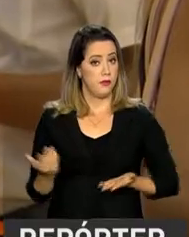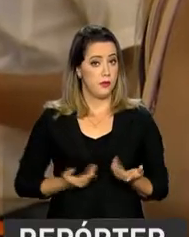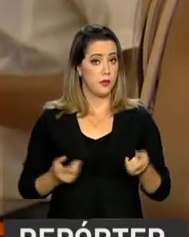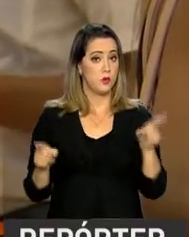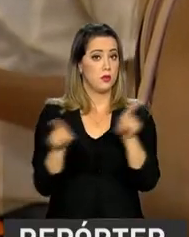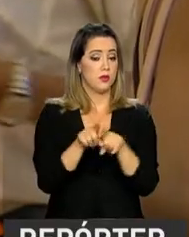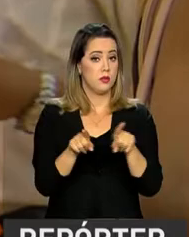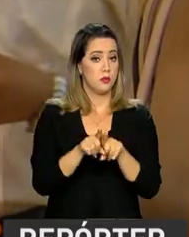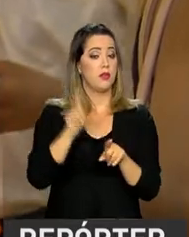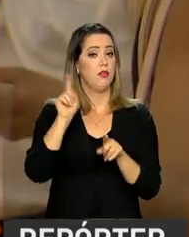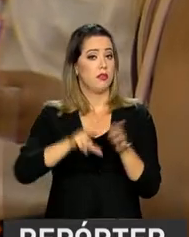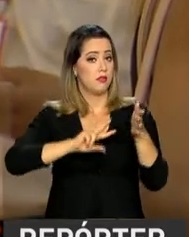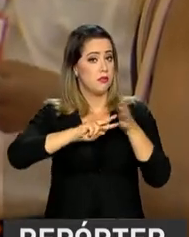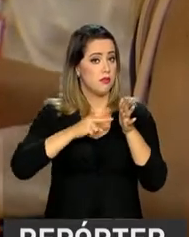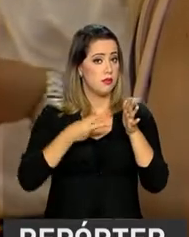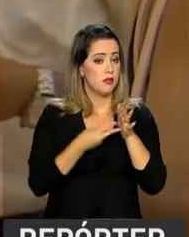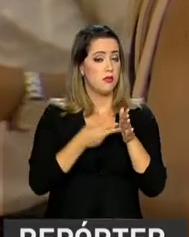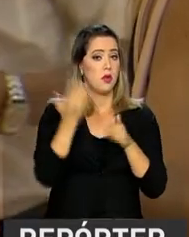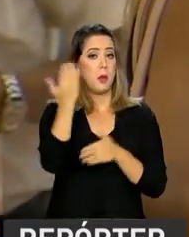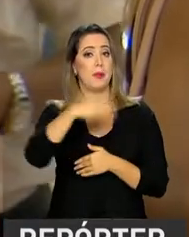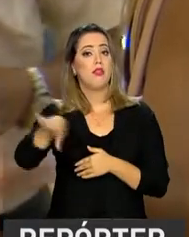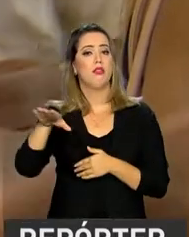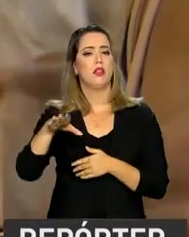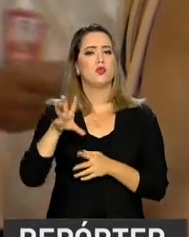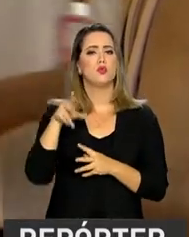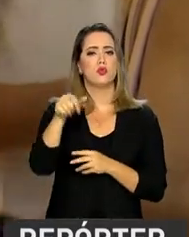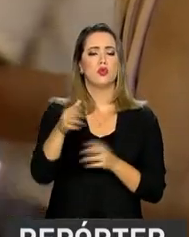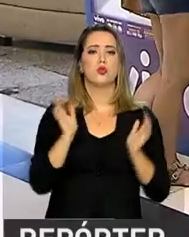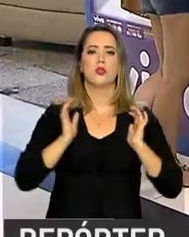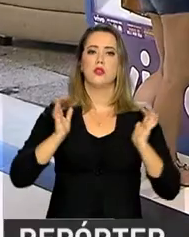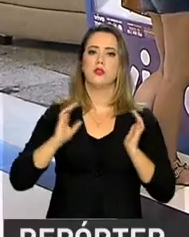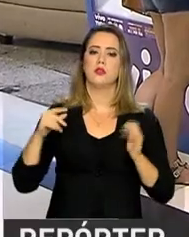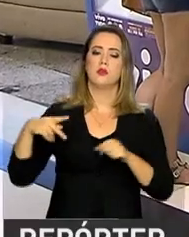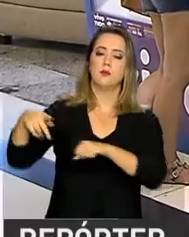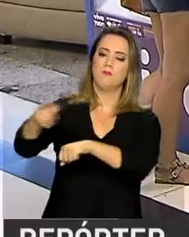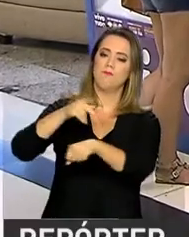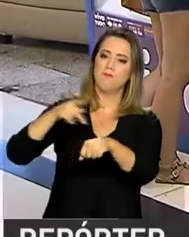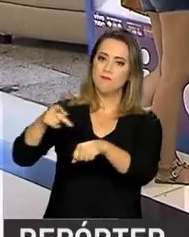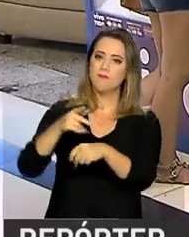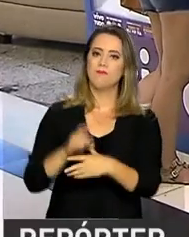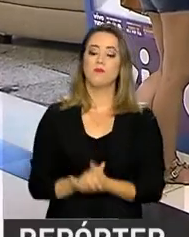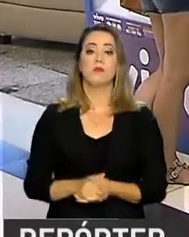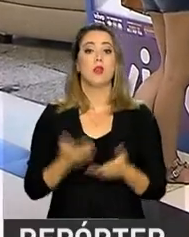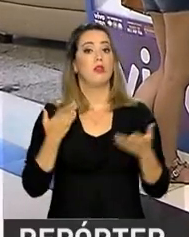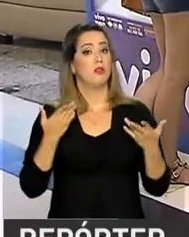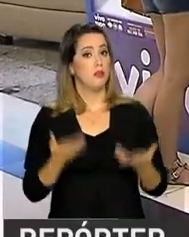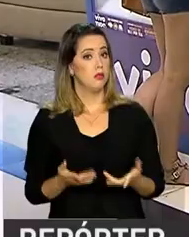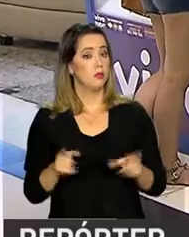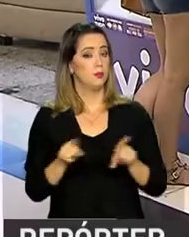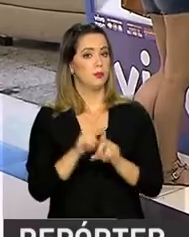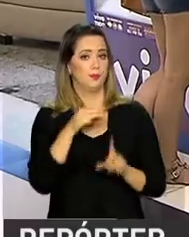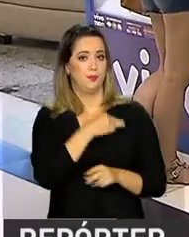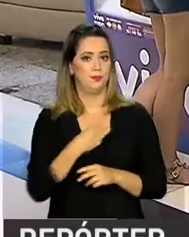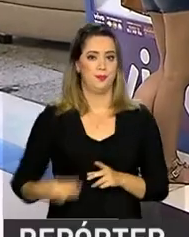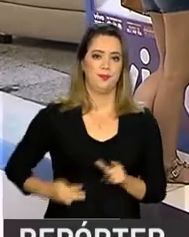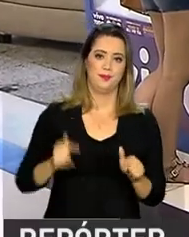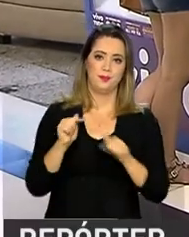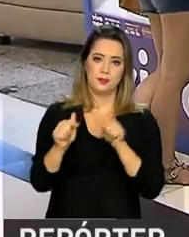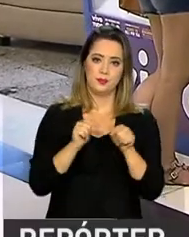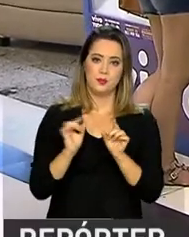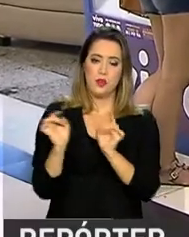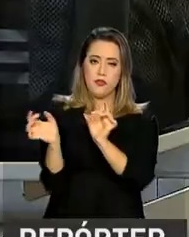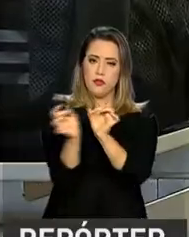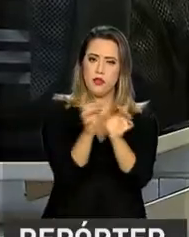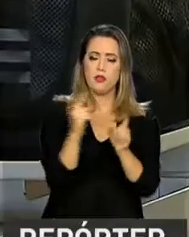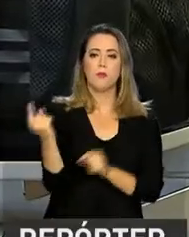são responsáveis por mais da metade de todas as riquezas produzidas no país e ainda de acordo com o ministério do trabalho o